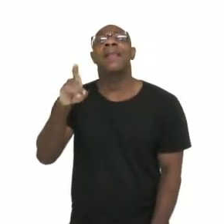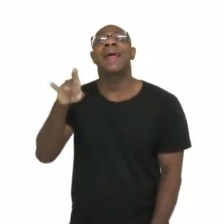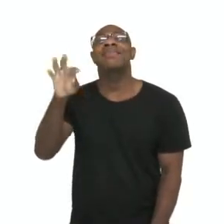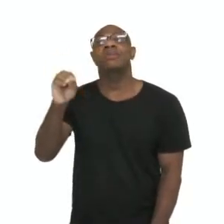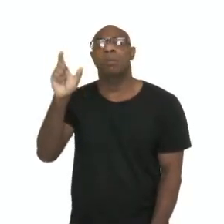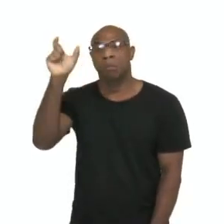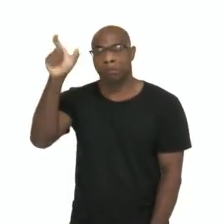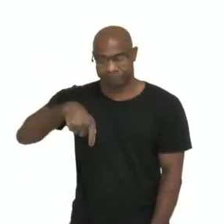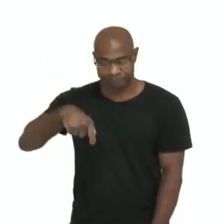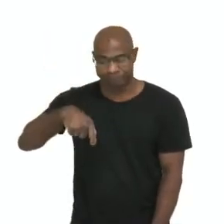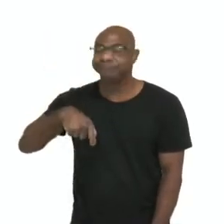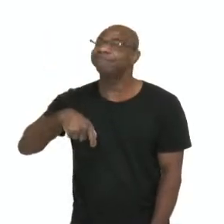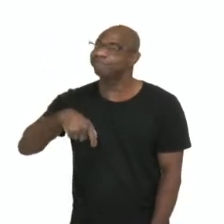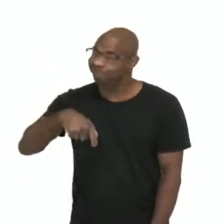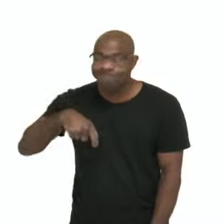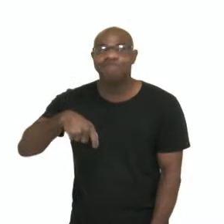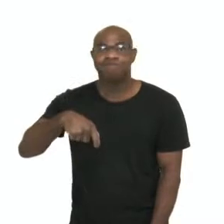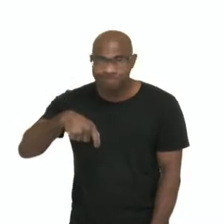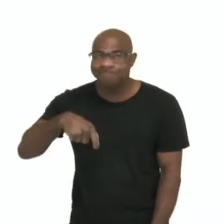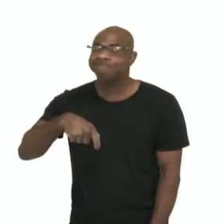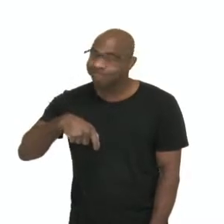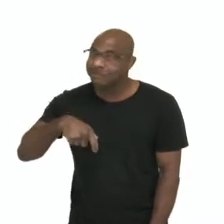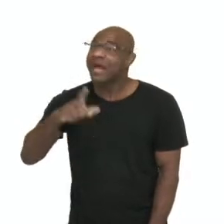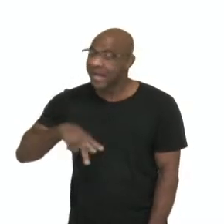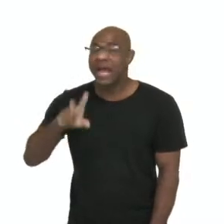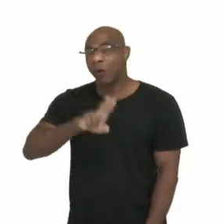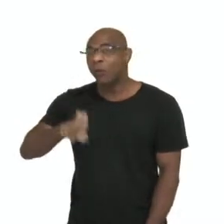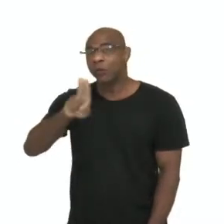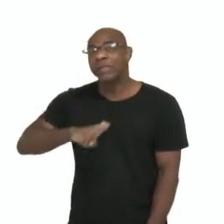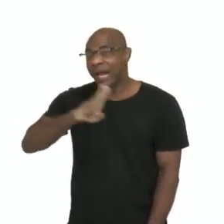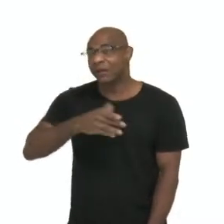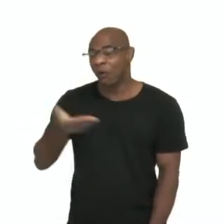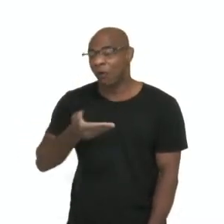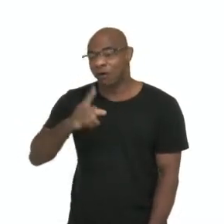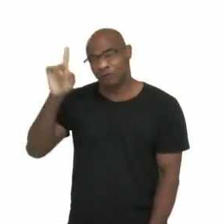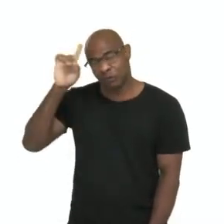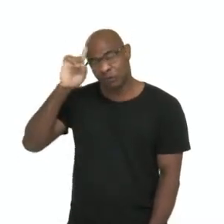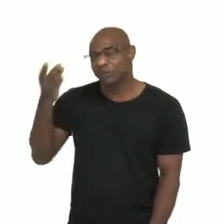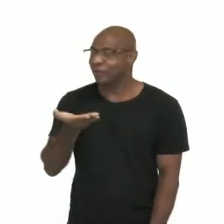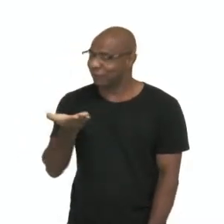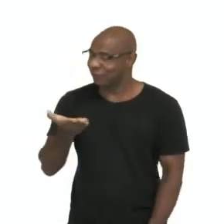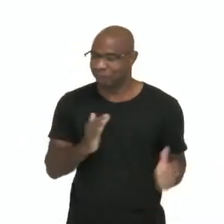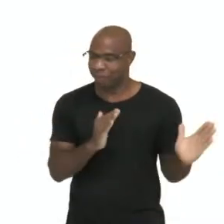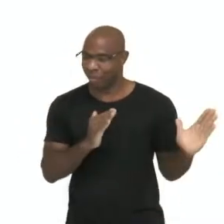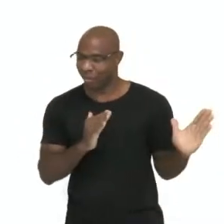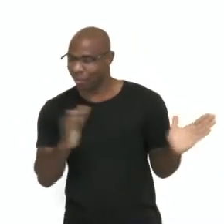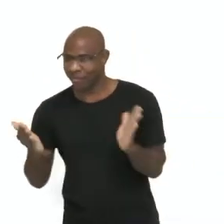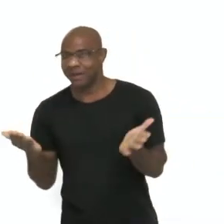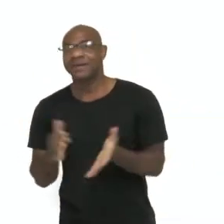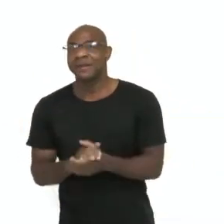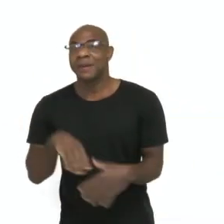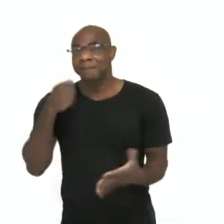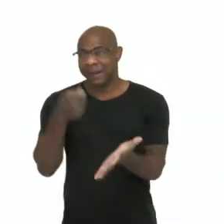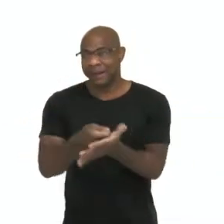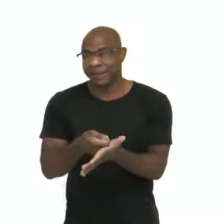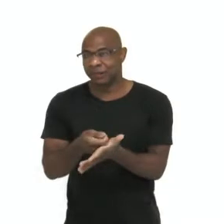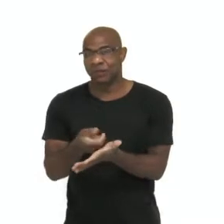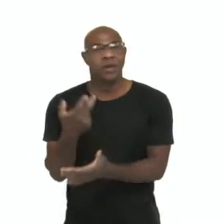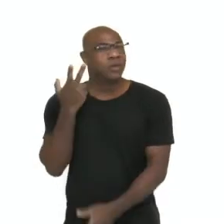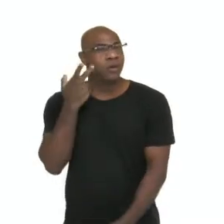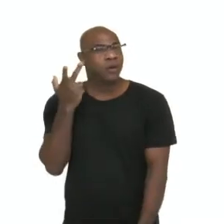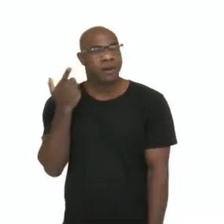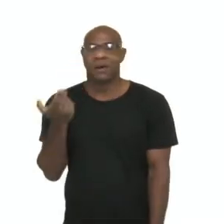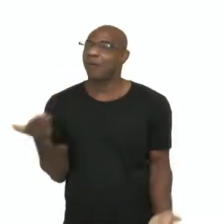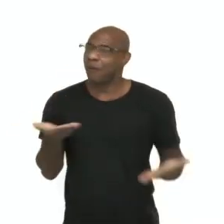né? São largamente usados no dia de hoje e conforme a modalidade de pagamento feita da sua